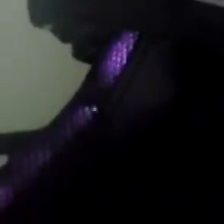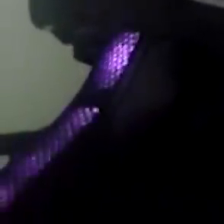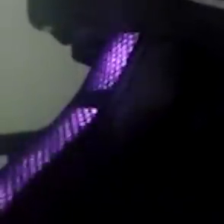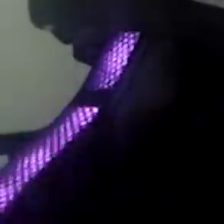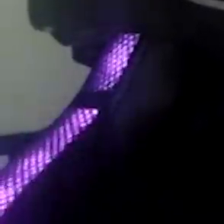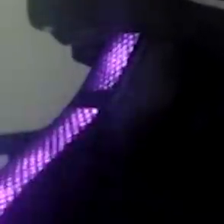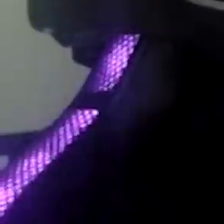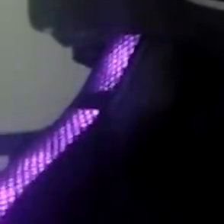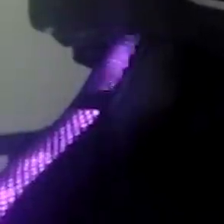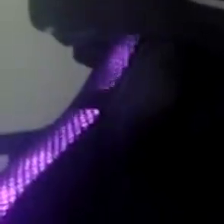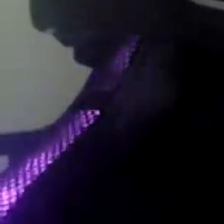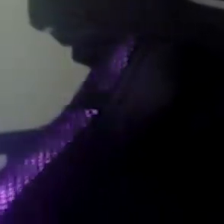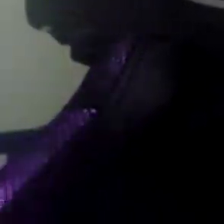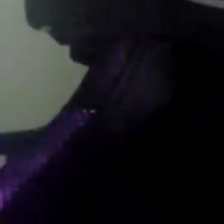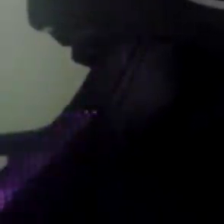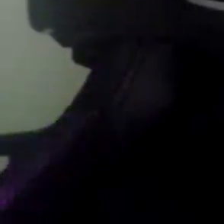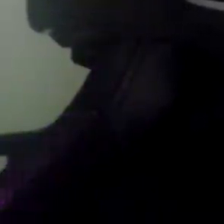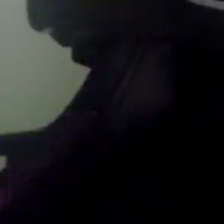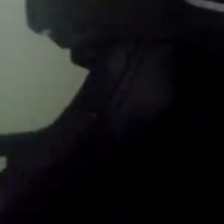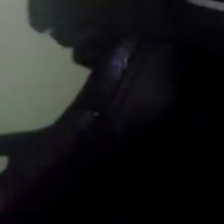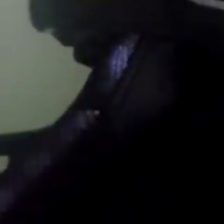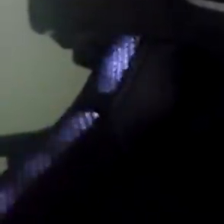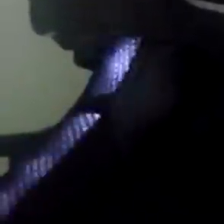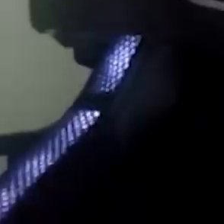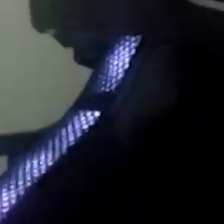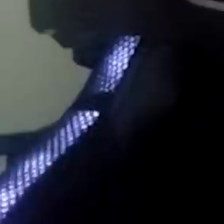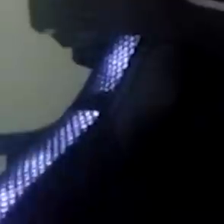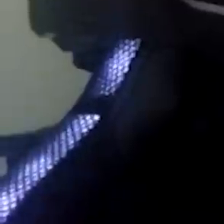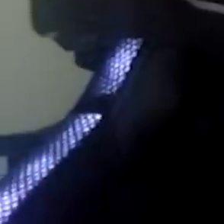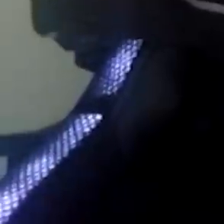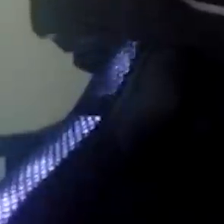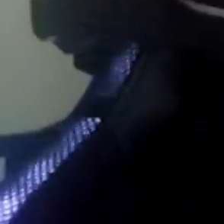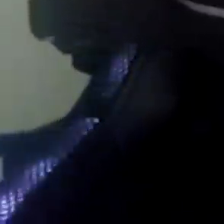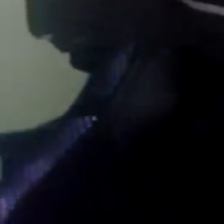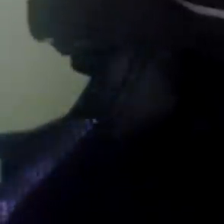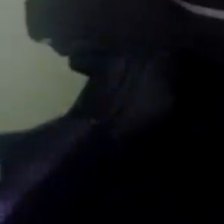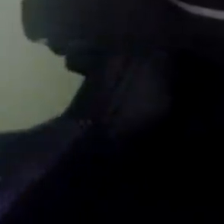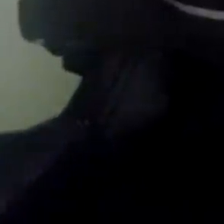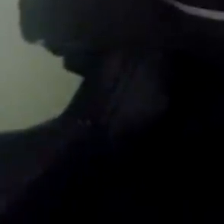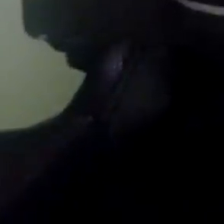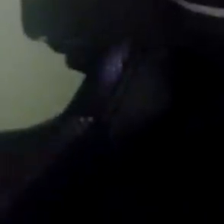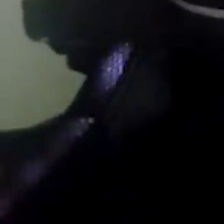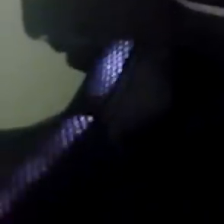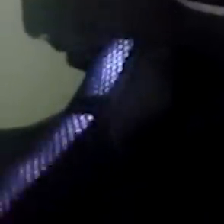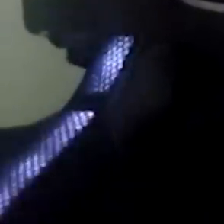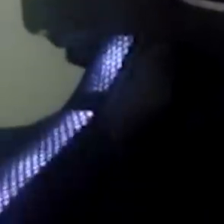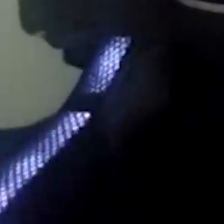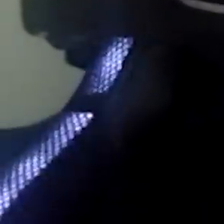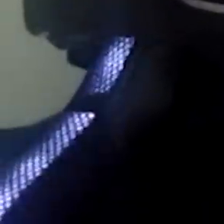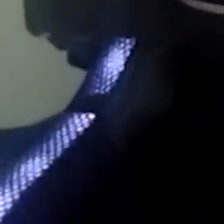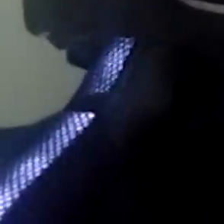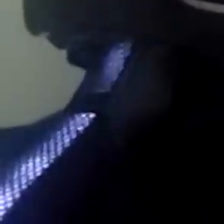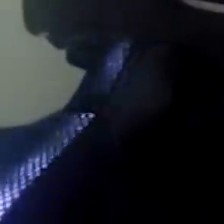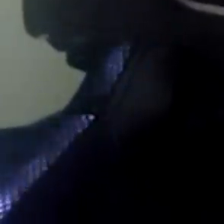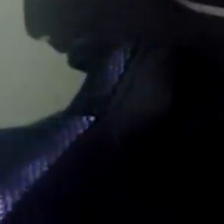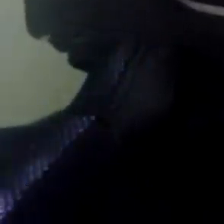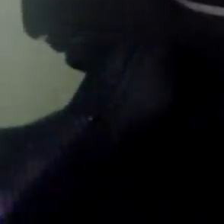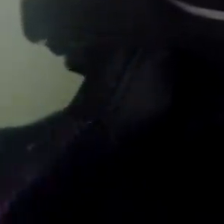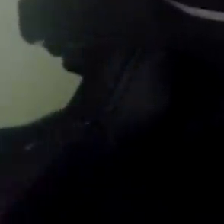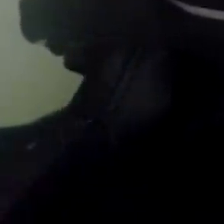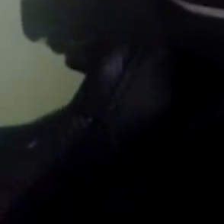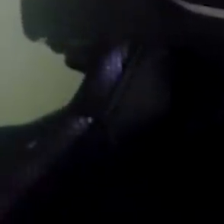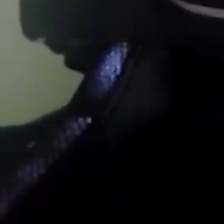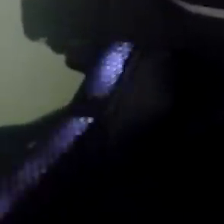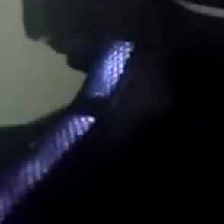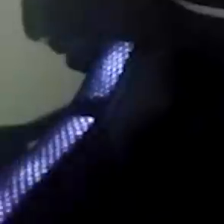não votar a medida provisória que cria mais ministérios, mais de uma dezena de ministérios para o governo Lula